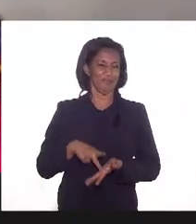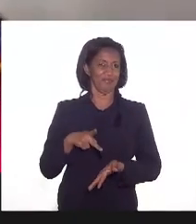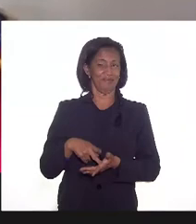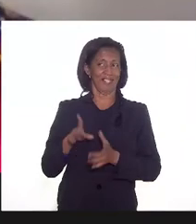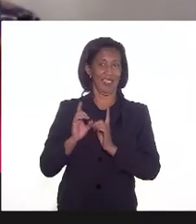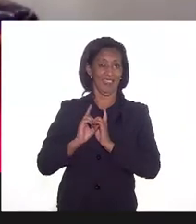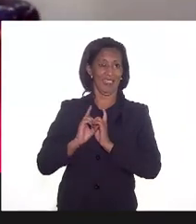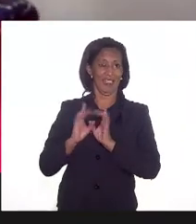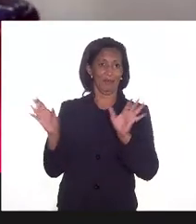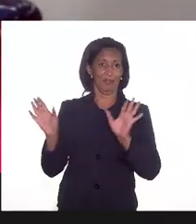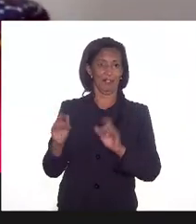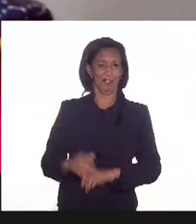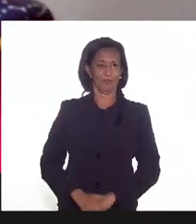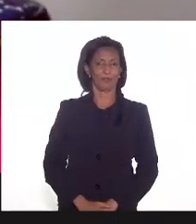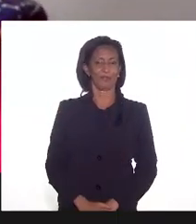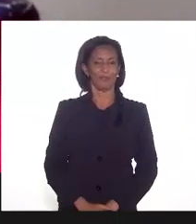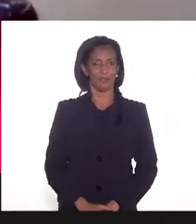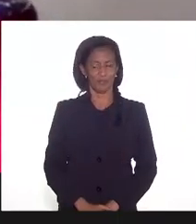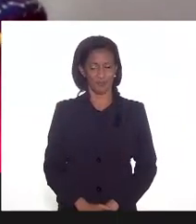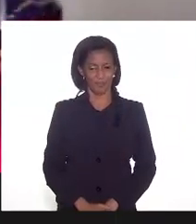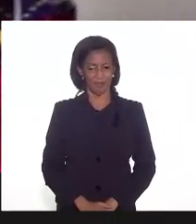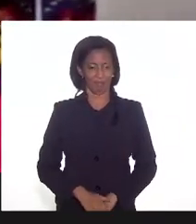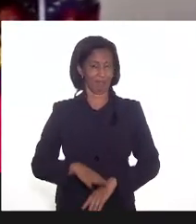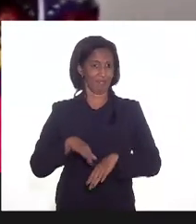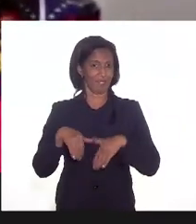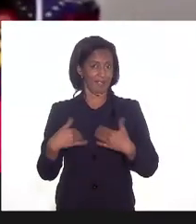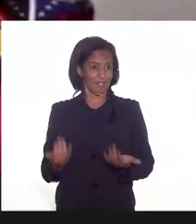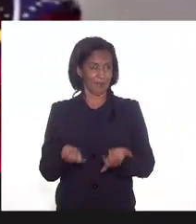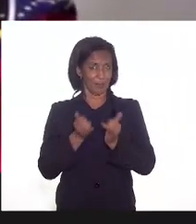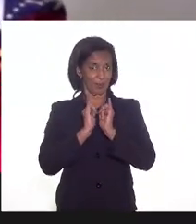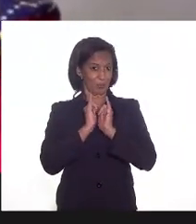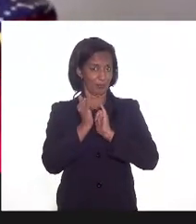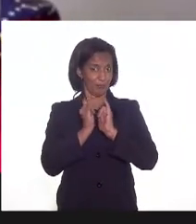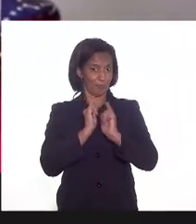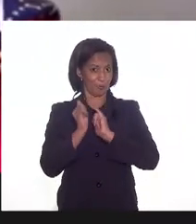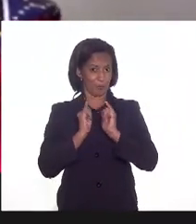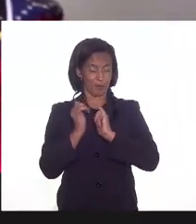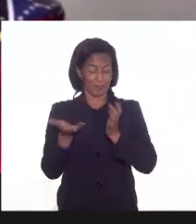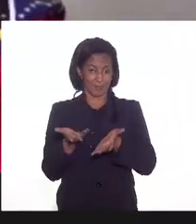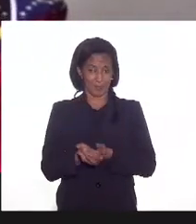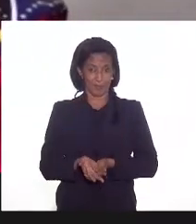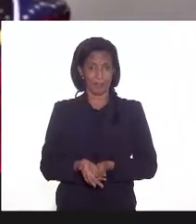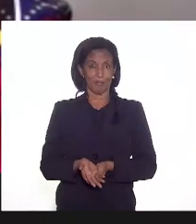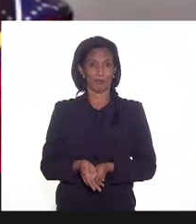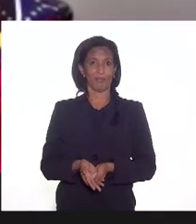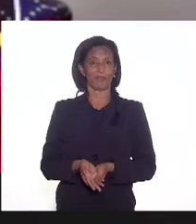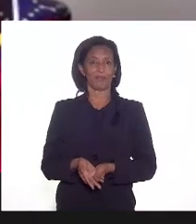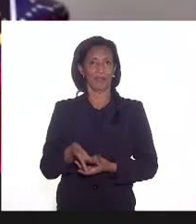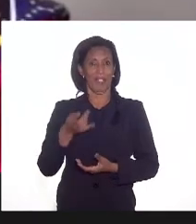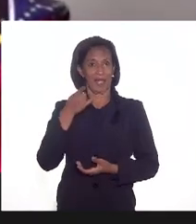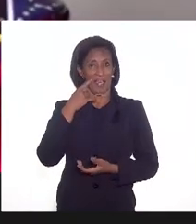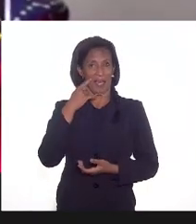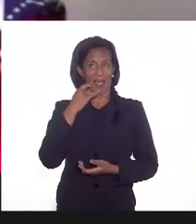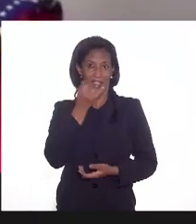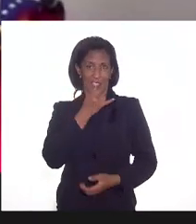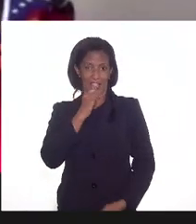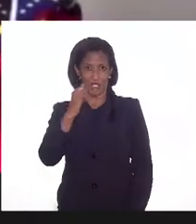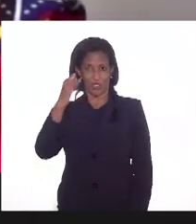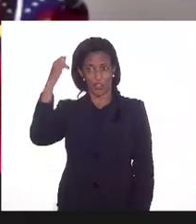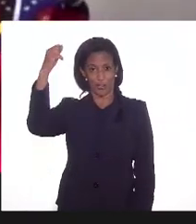Democrático. Então, né? Após a informação do democrático serviço de abastecimento de energia